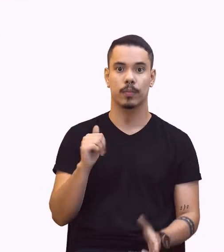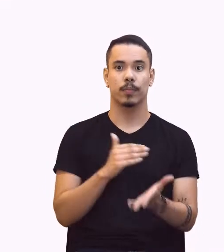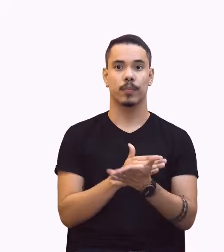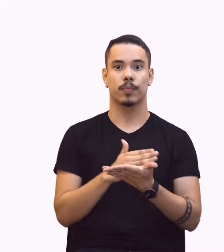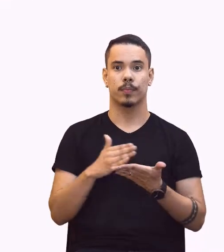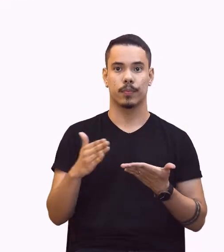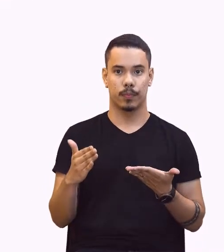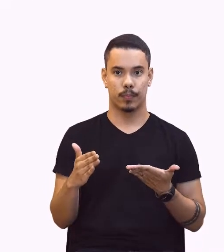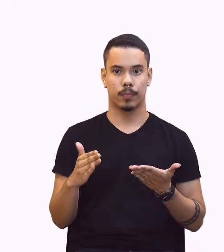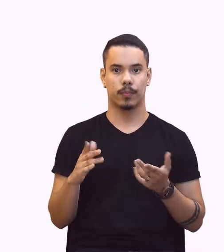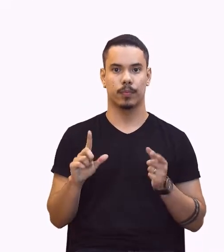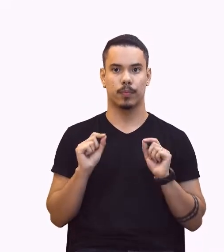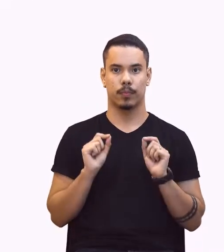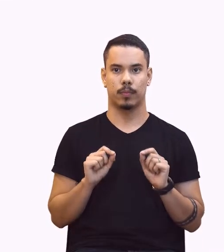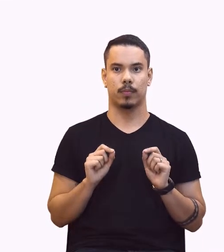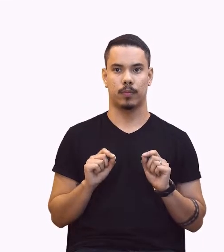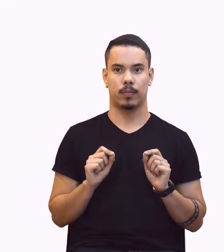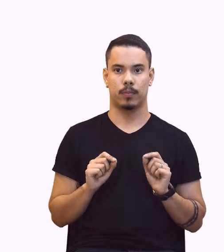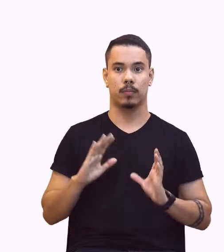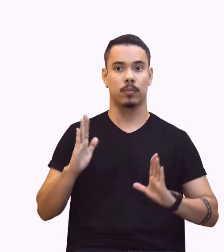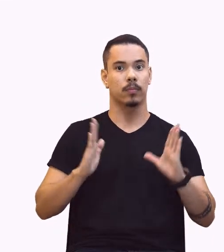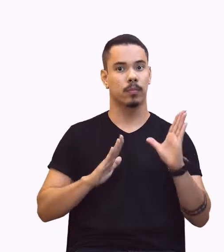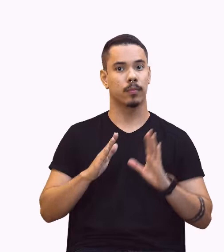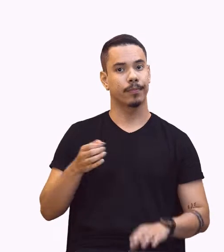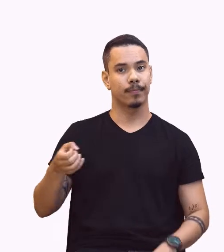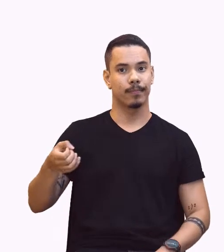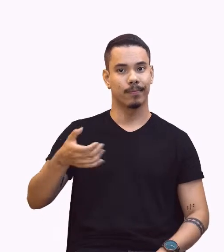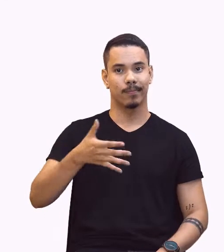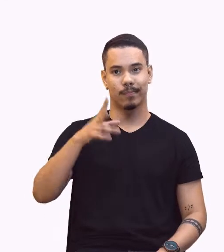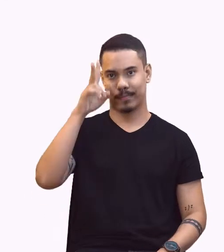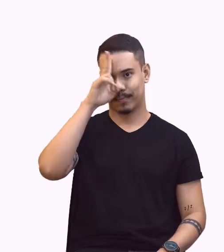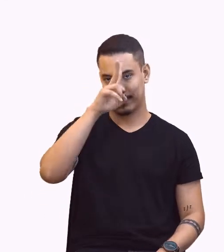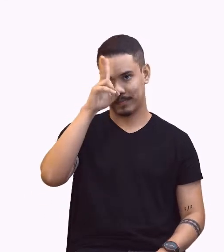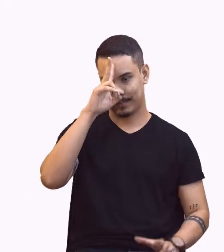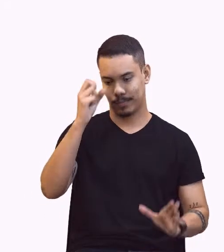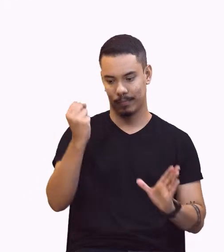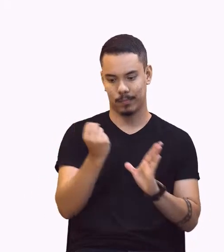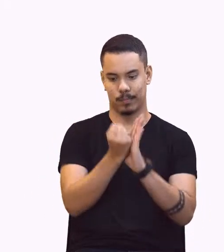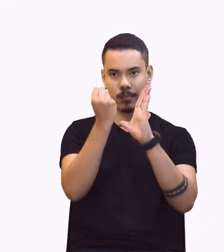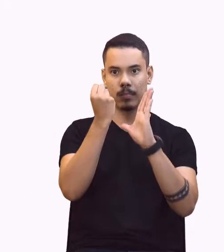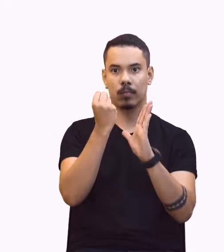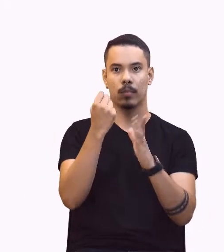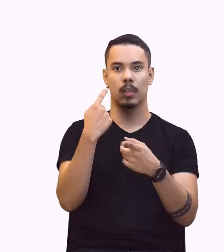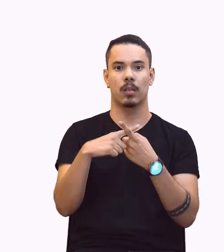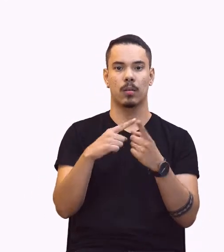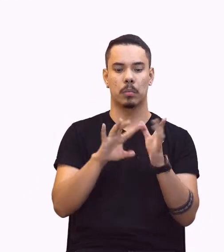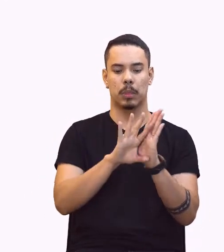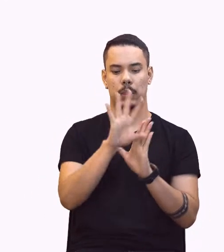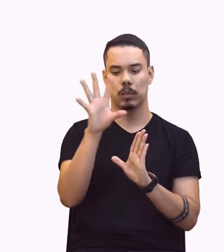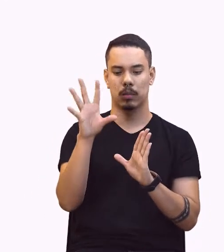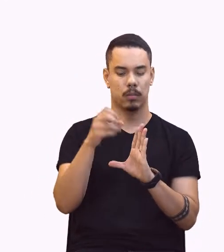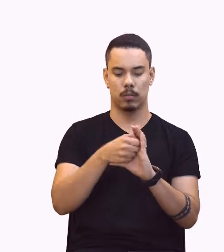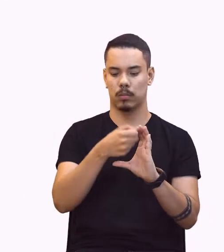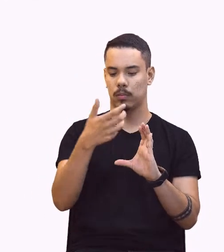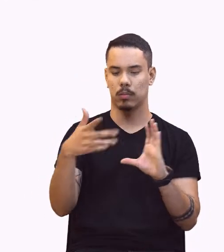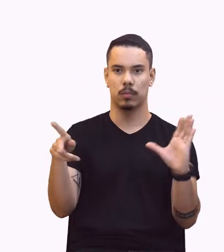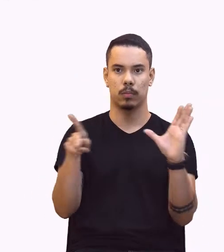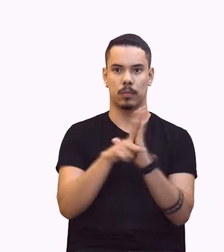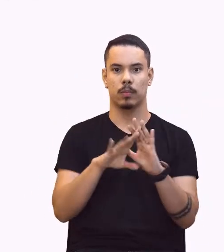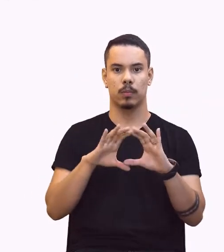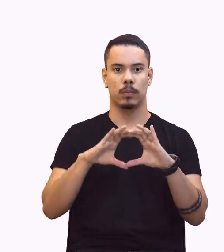então uma época nova na história da humanidade, com características de uma